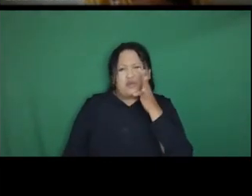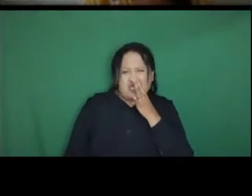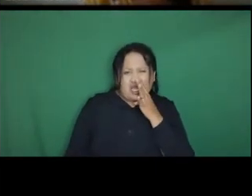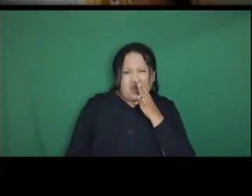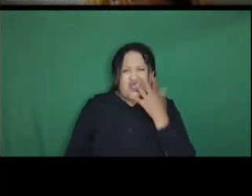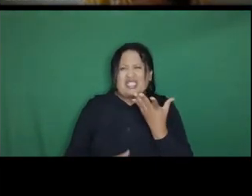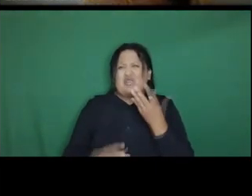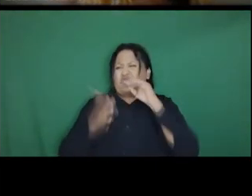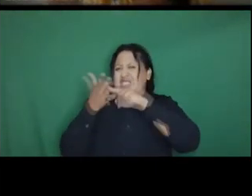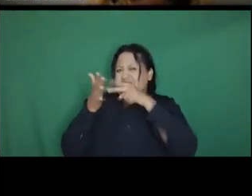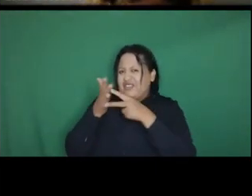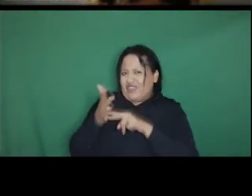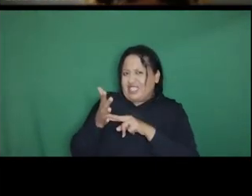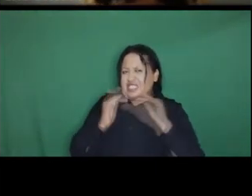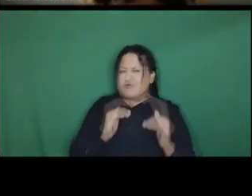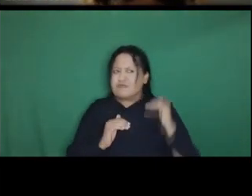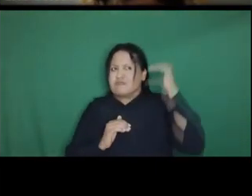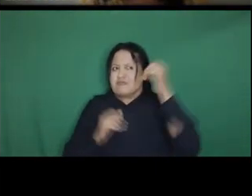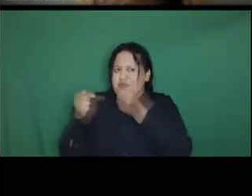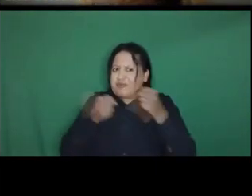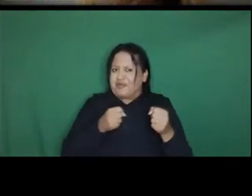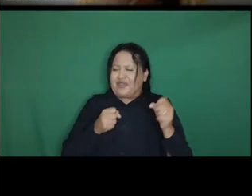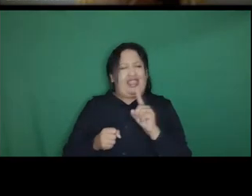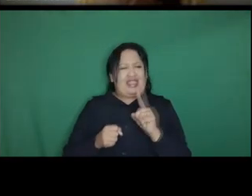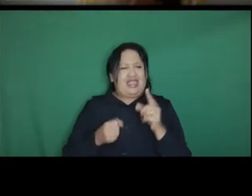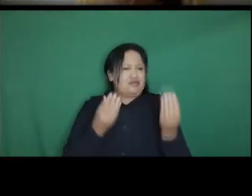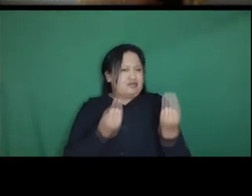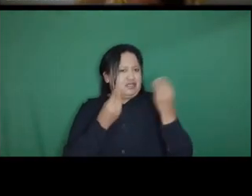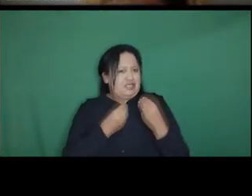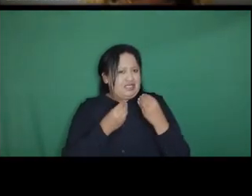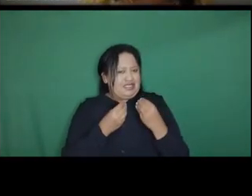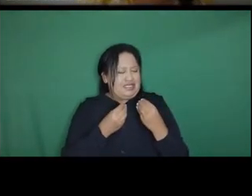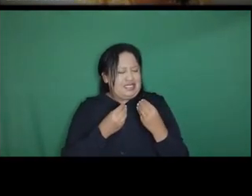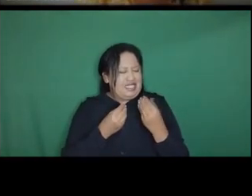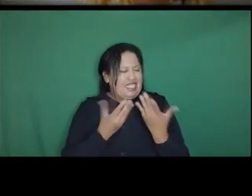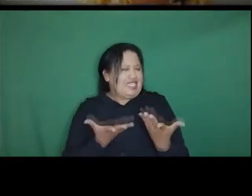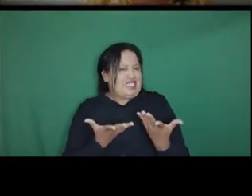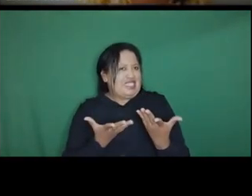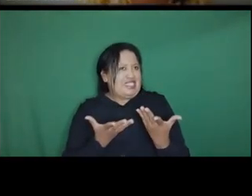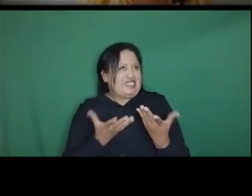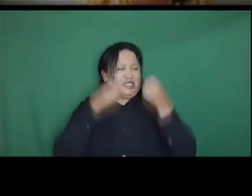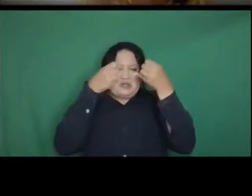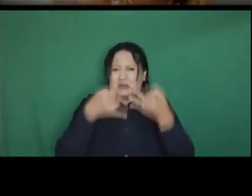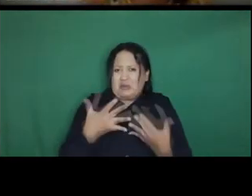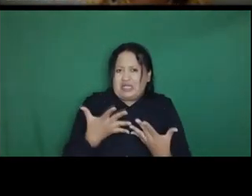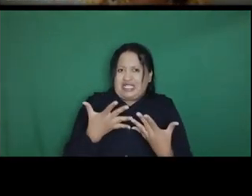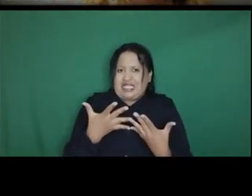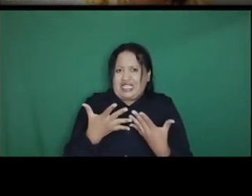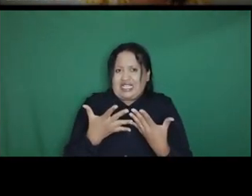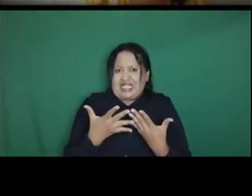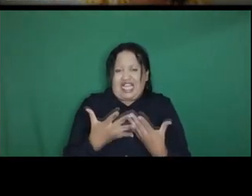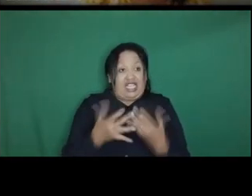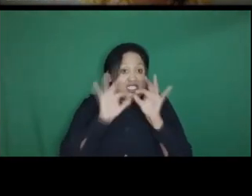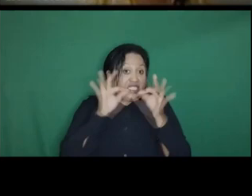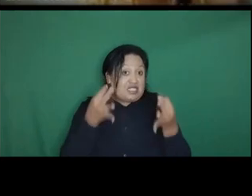a conceituação de hierarquia ele não traz de forma direta ele não vem